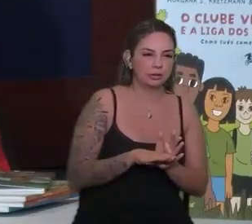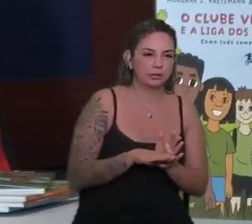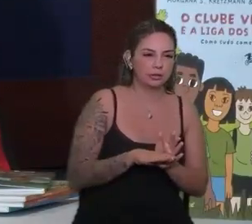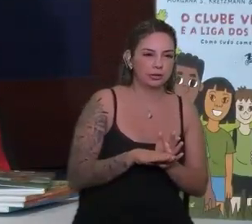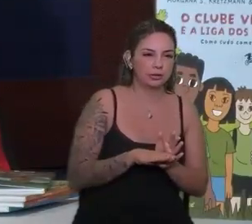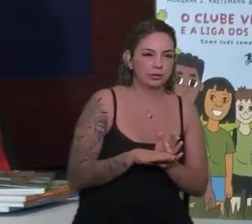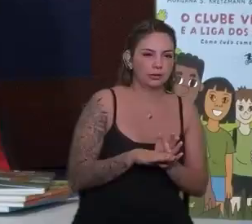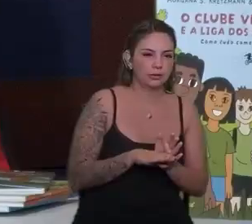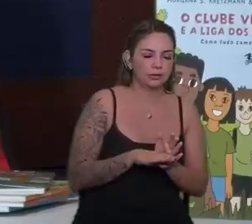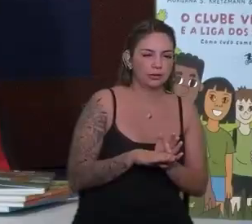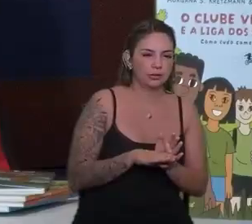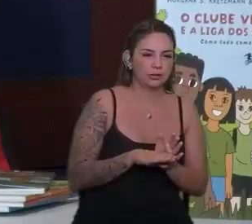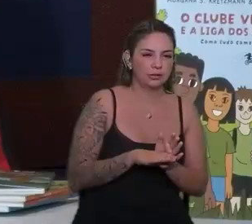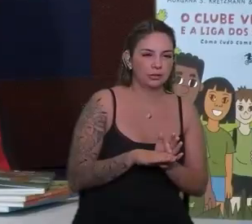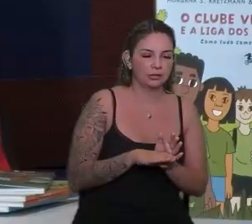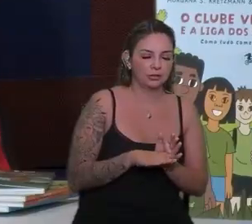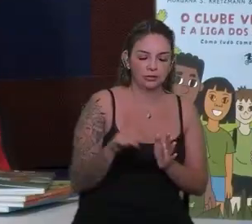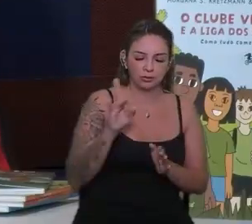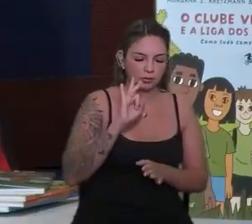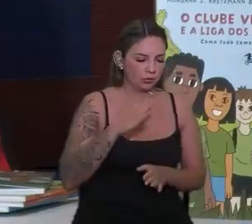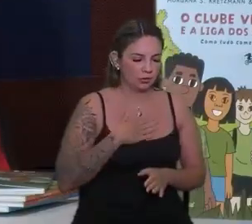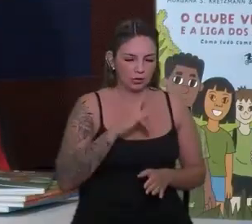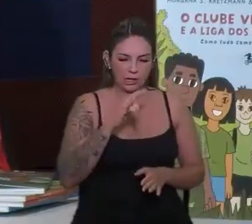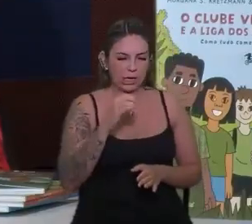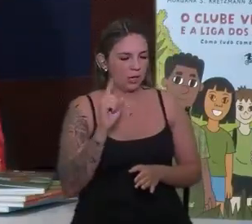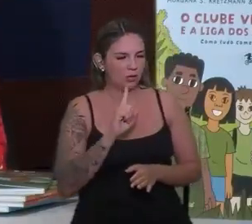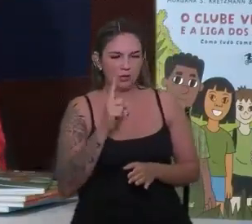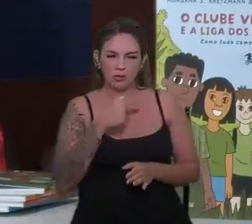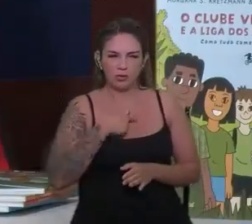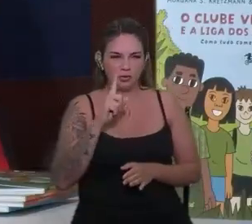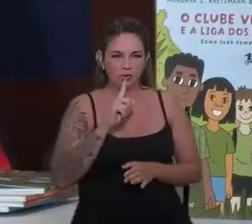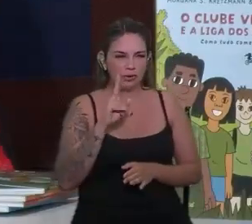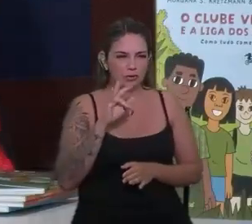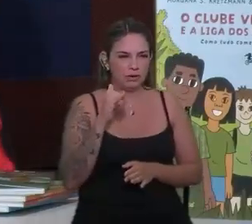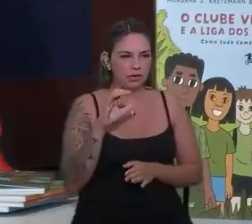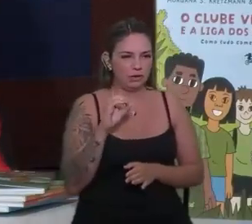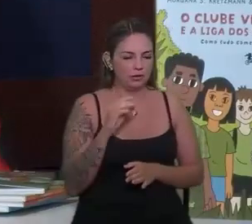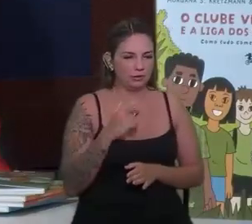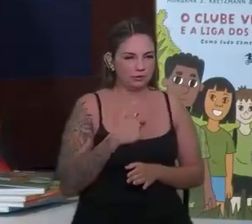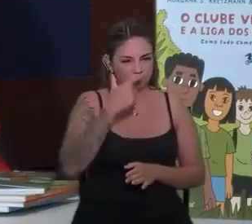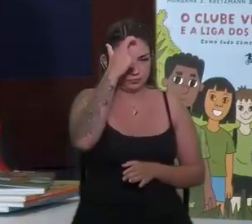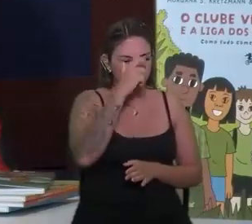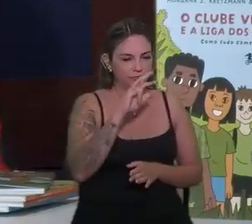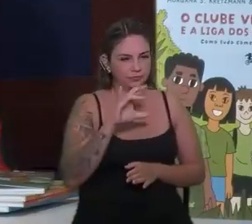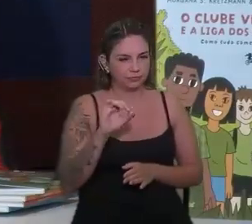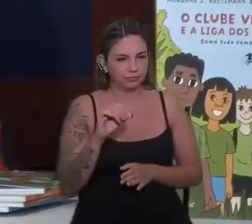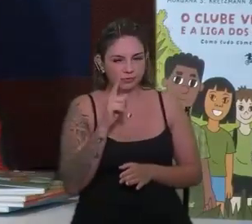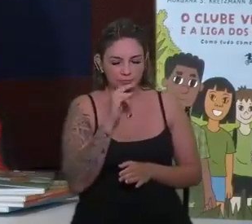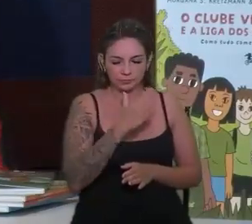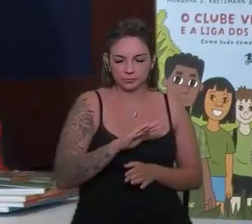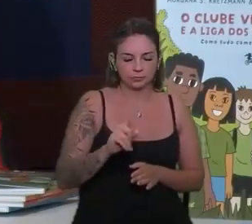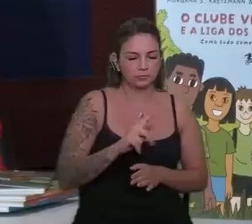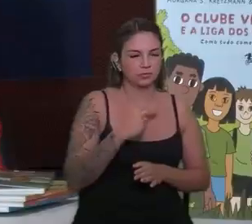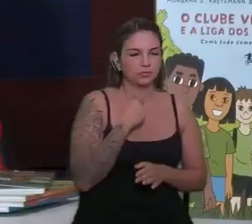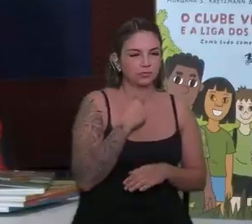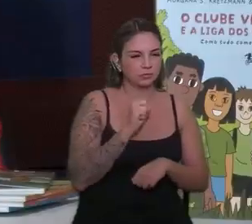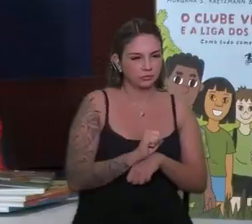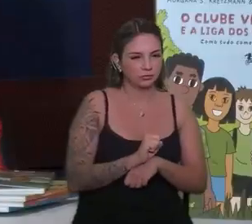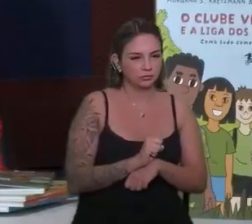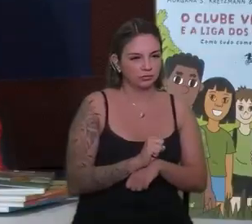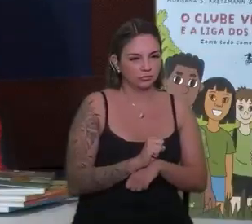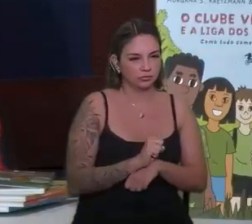destino, oceanar. Não sou lixão, não sou valão, sou rio para ser mar, e não posso